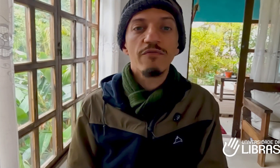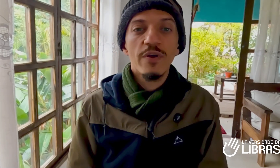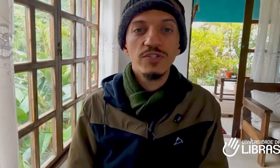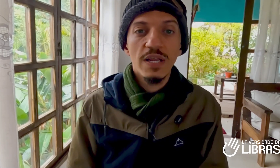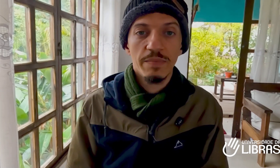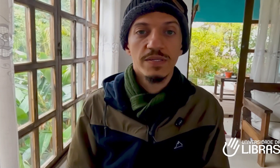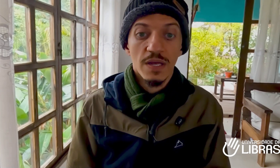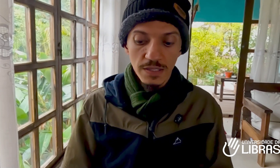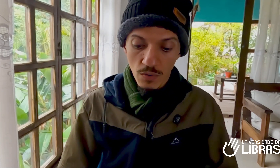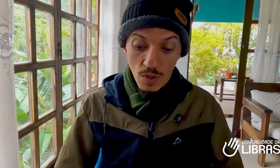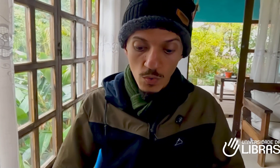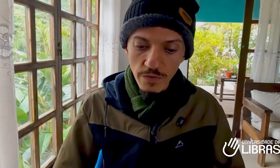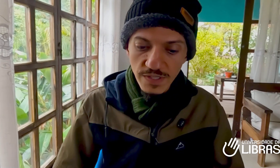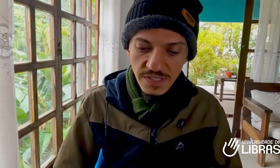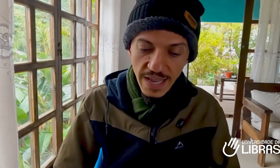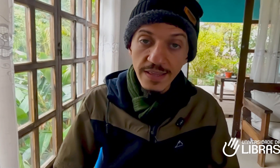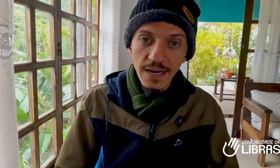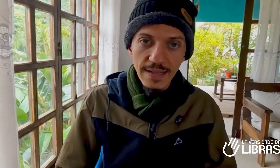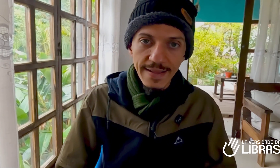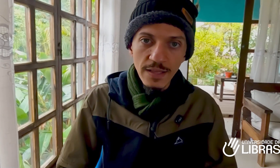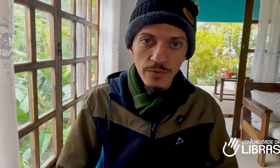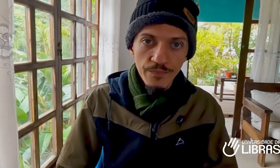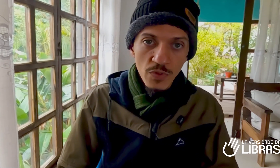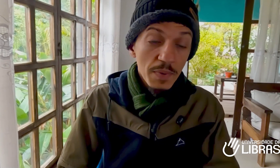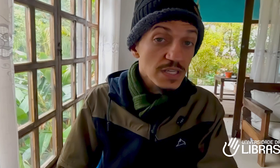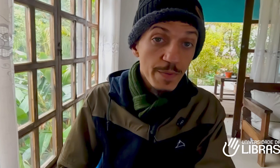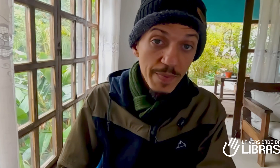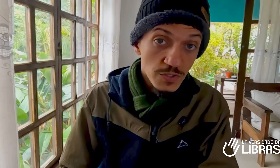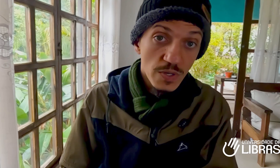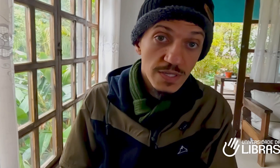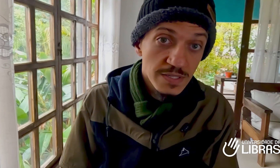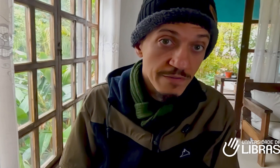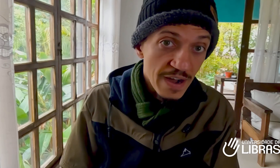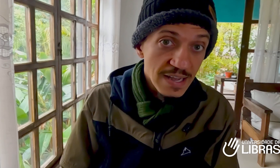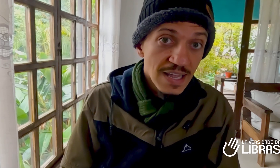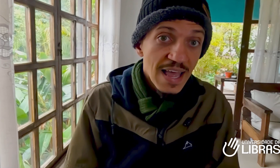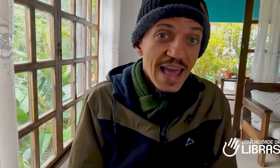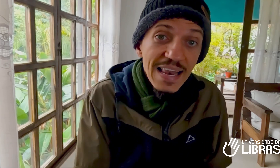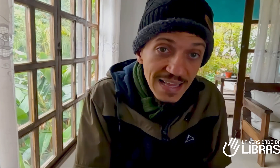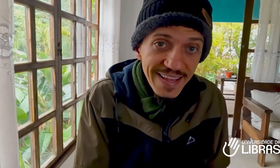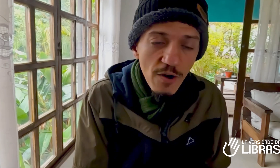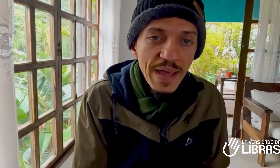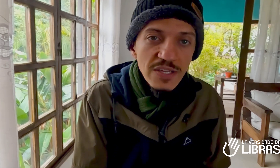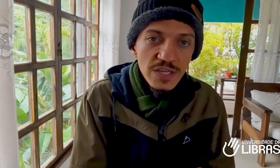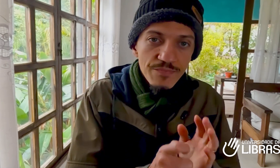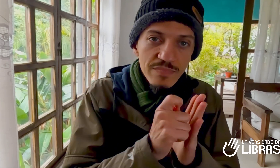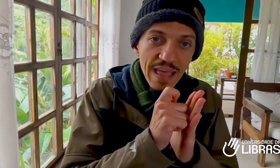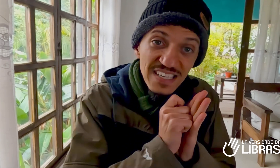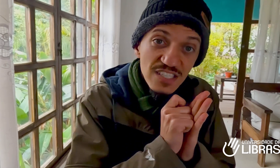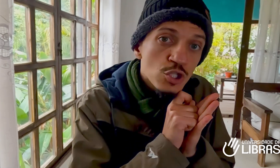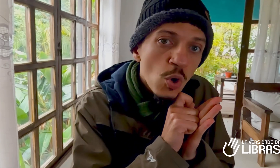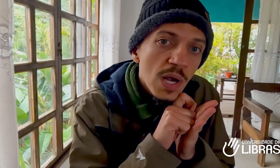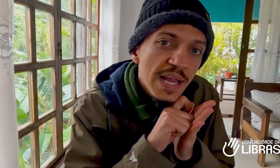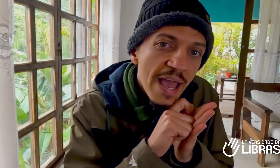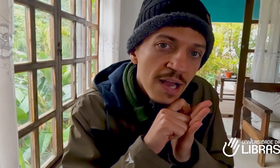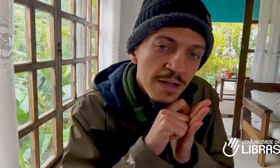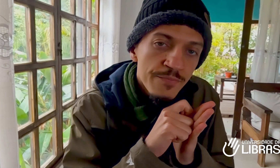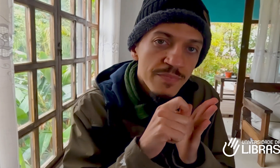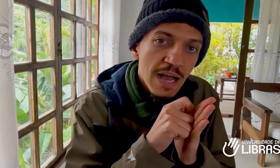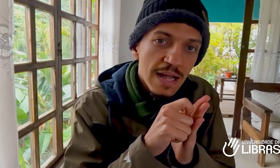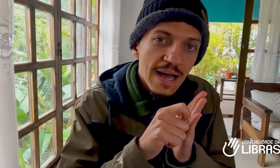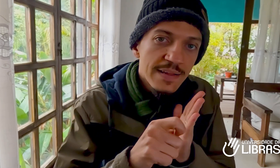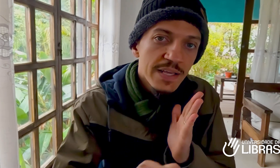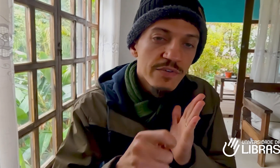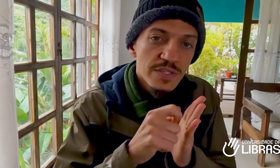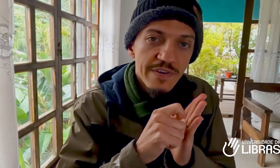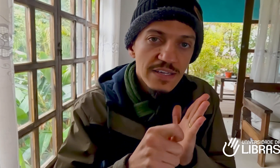se tornar fluente em Libras. Então, quando você entra lá dentro, uma das primeiras coisas que você faz É literalmente escolher